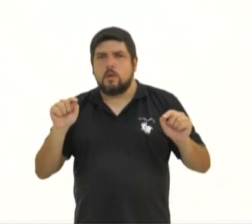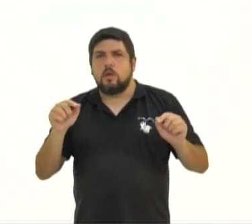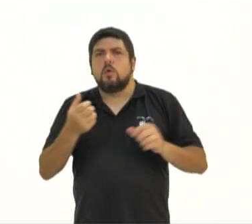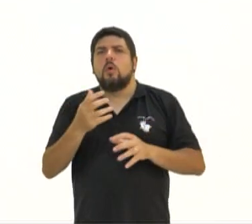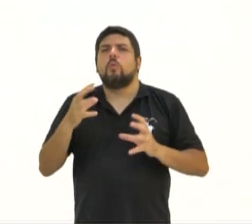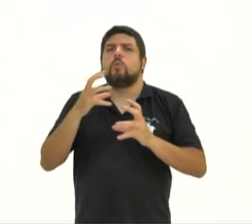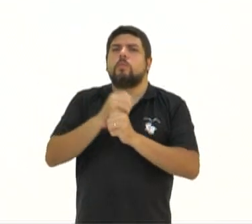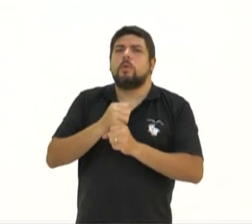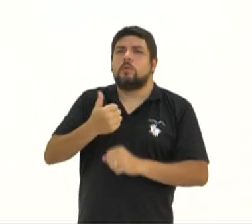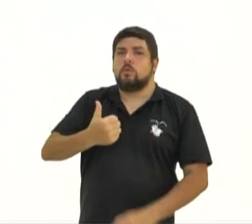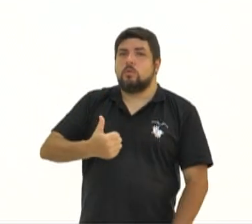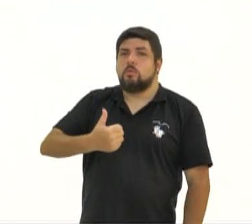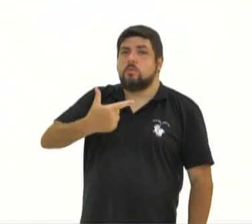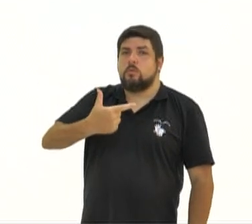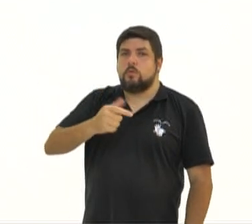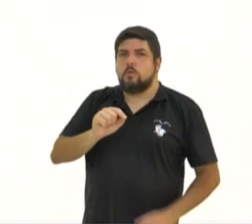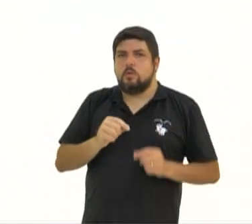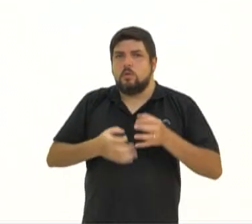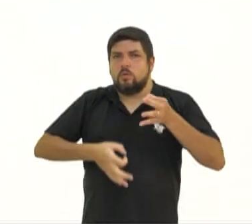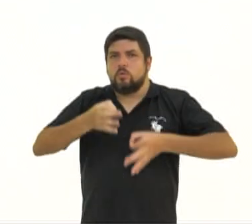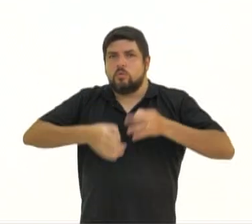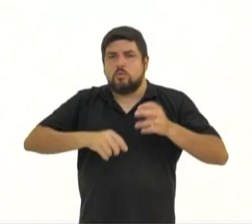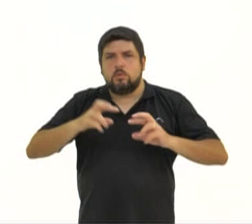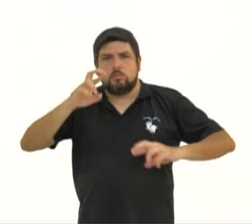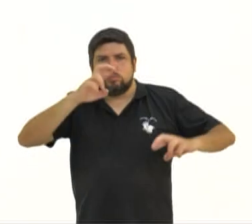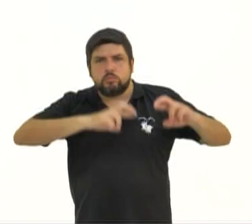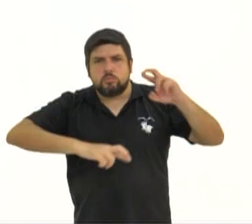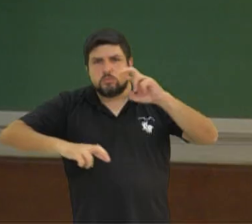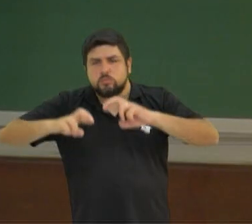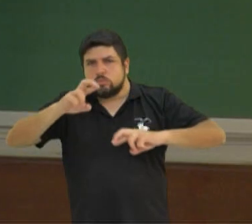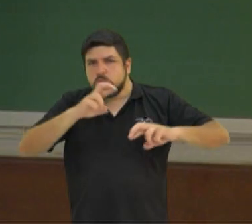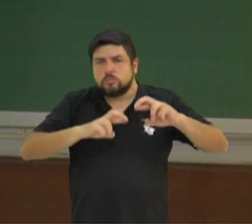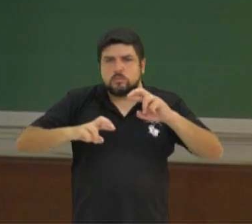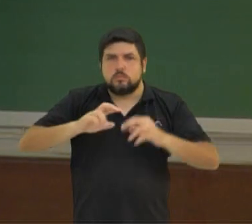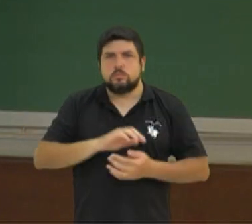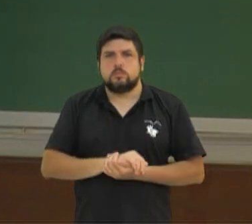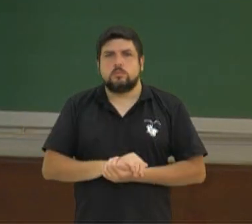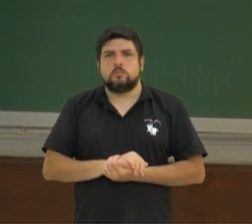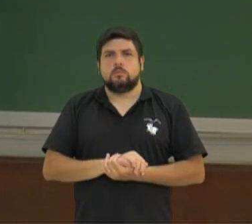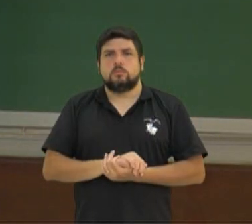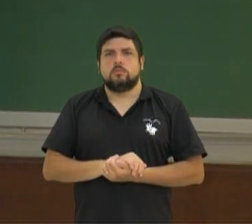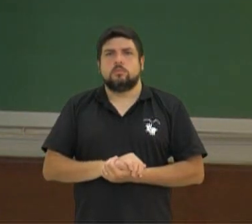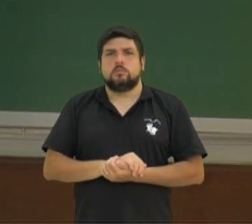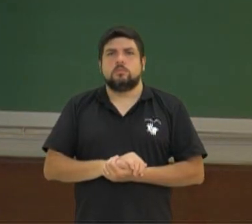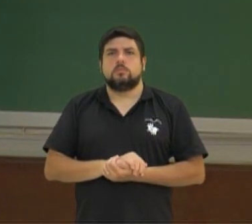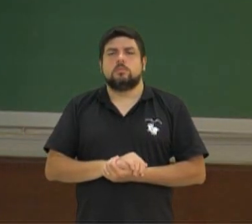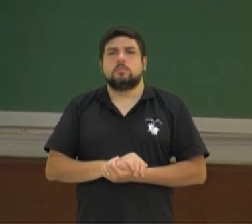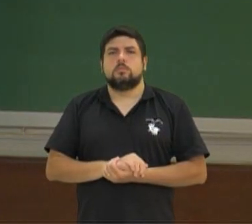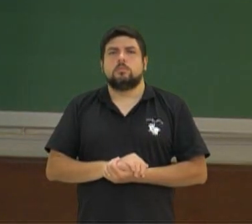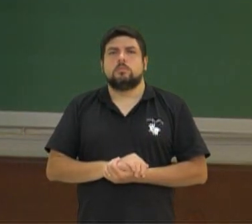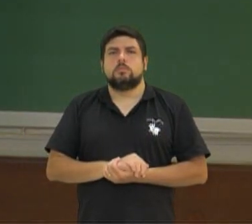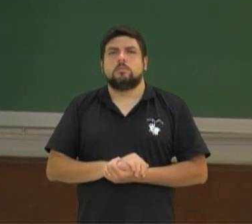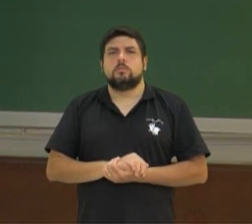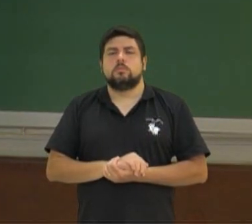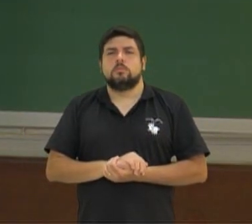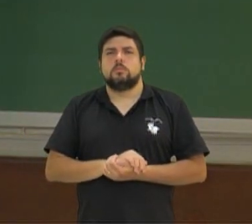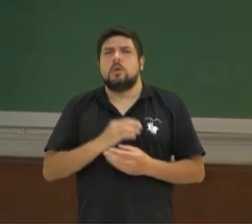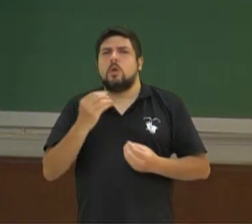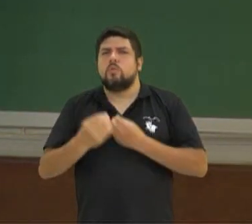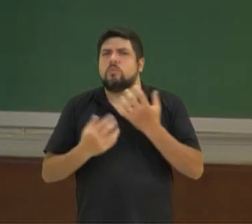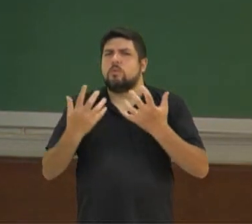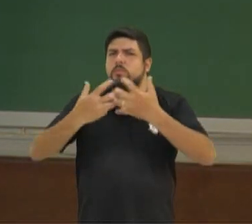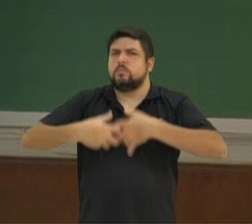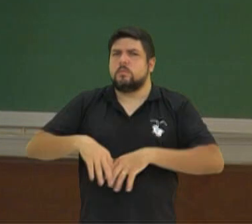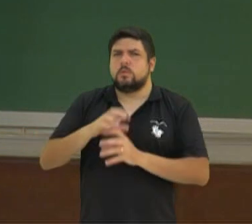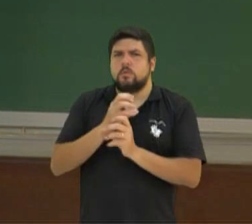12 árbitros no total, né? Que vão estar regulamentando a partida de badminton. Como que funciona a pontuação, né?